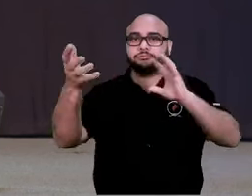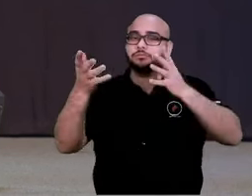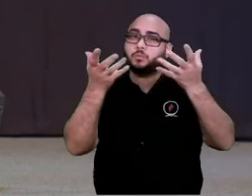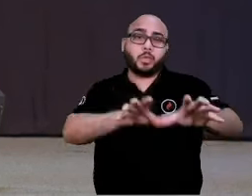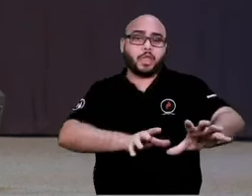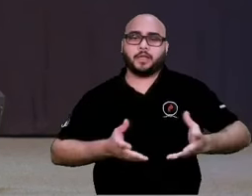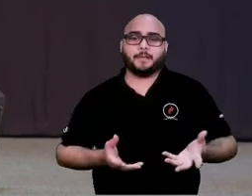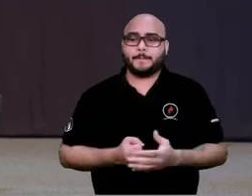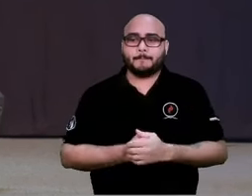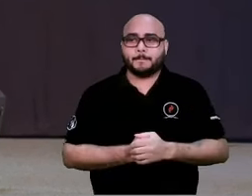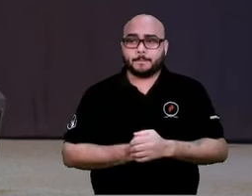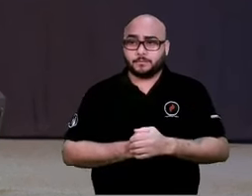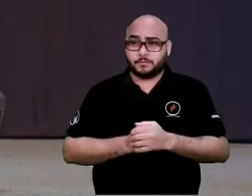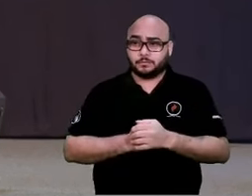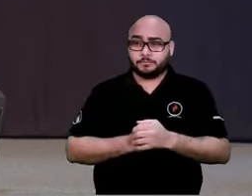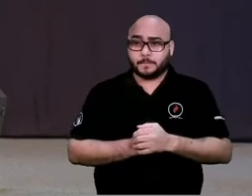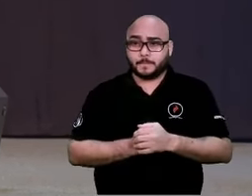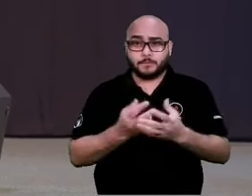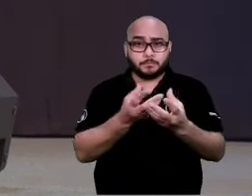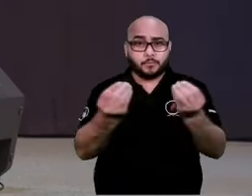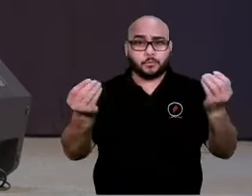te mato. Correram para a terra santa.